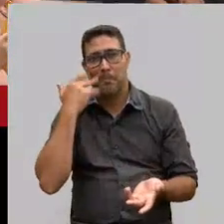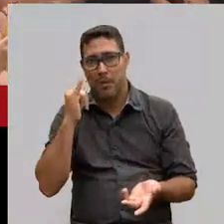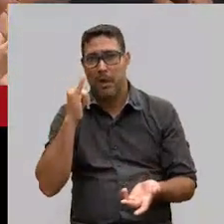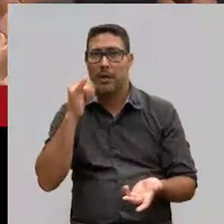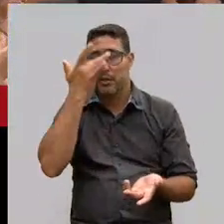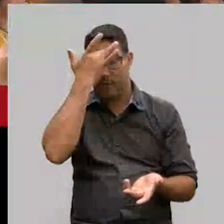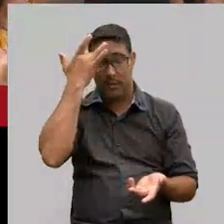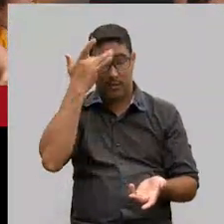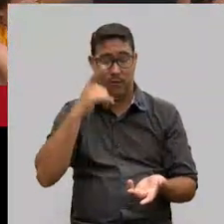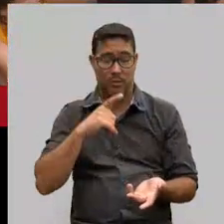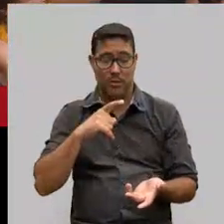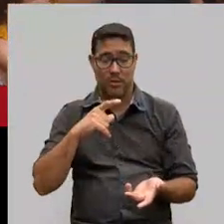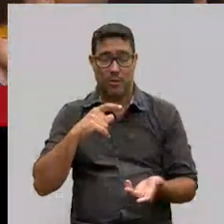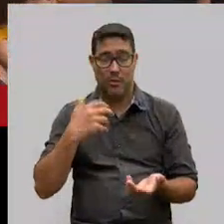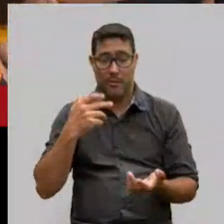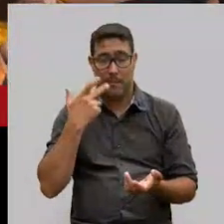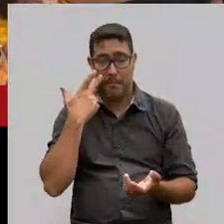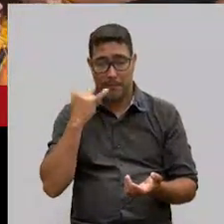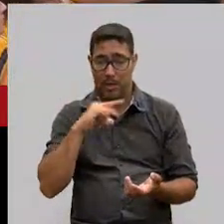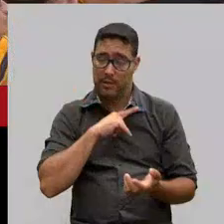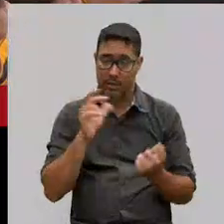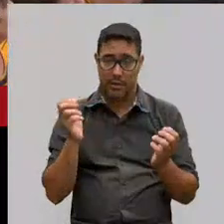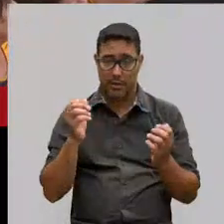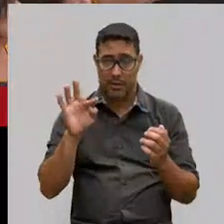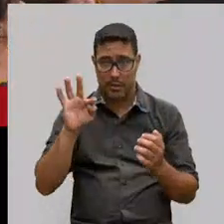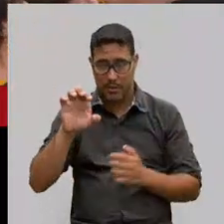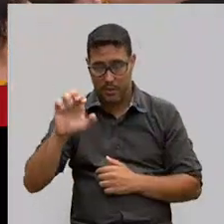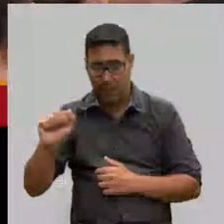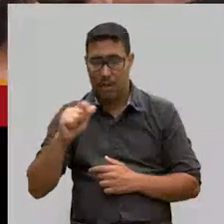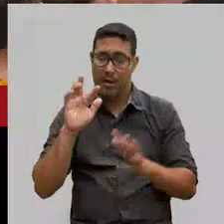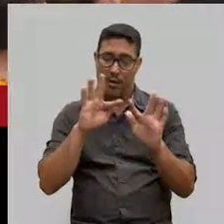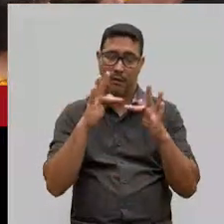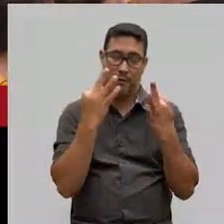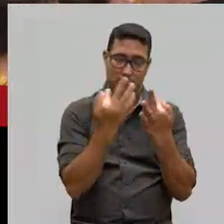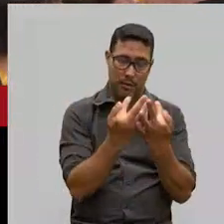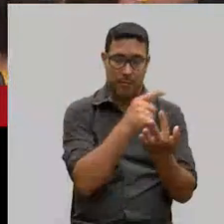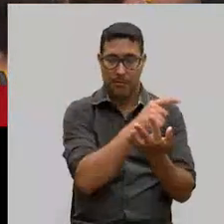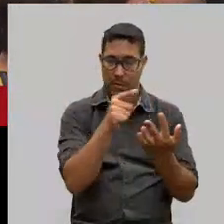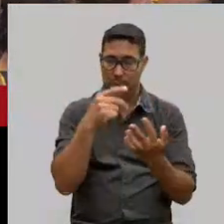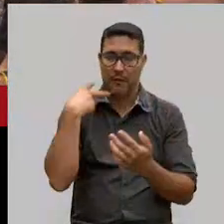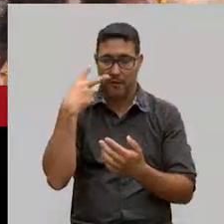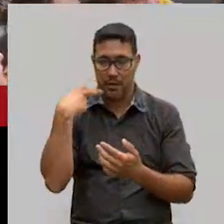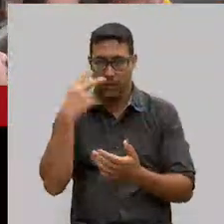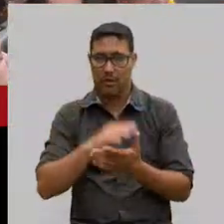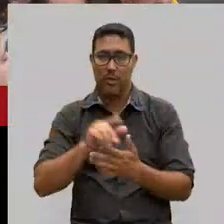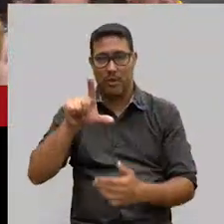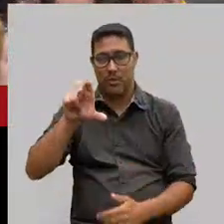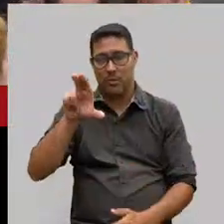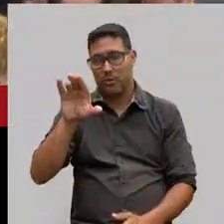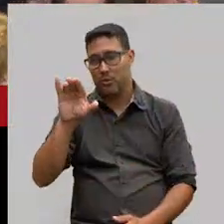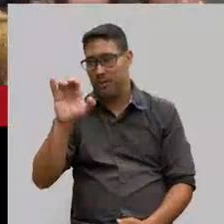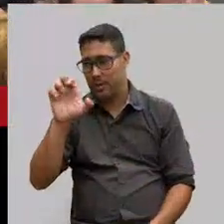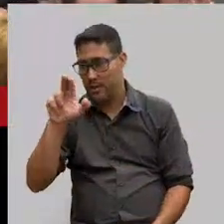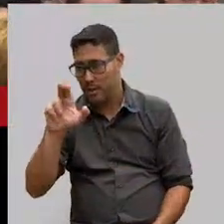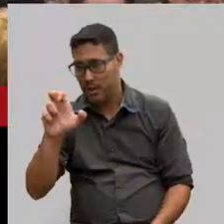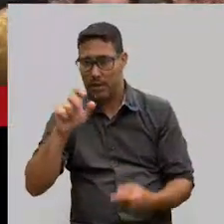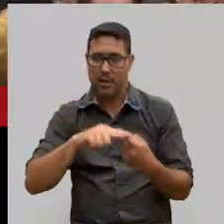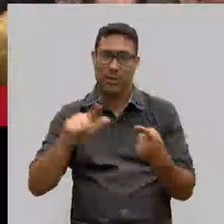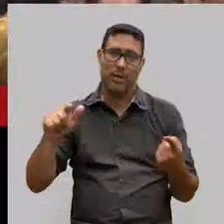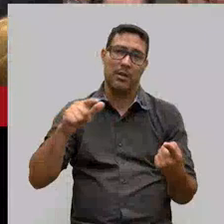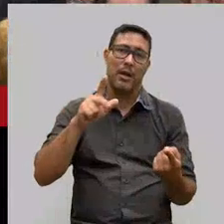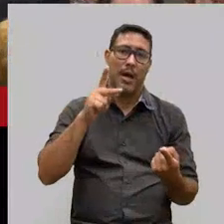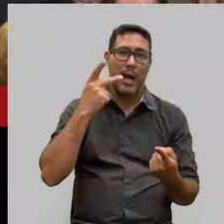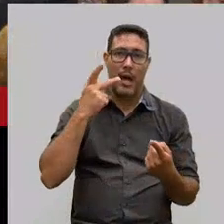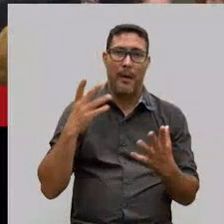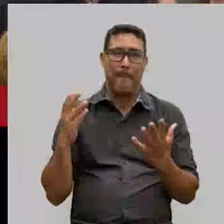con teia a Fabiana vereadora de Rodeiro Luciene da associação olhar diferente a pai de São